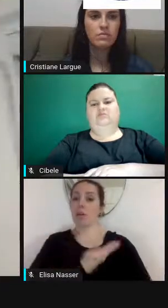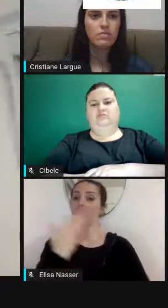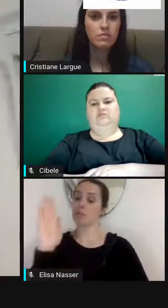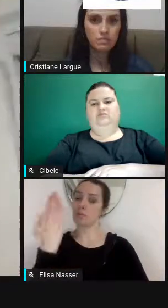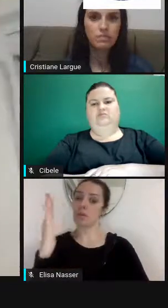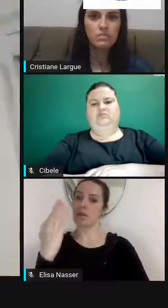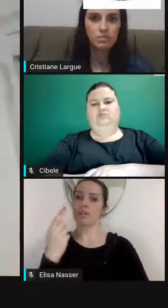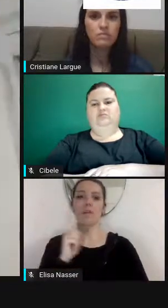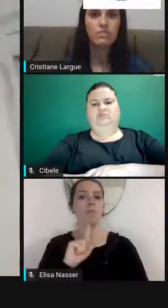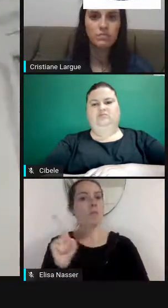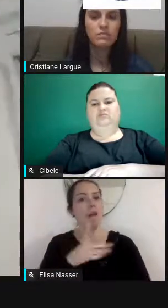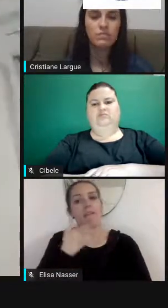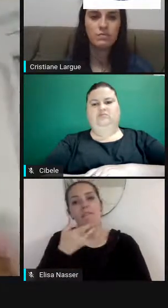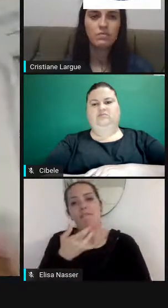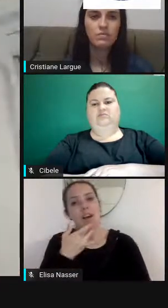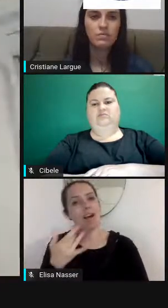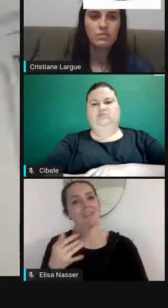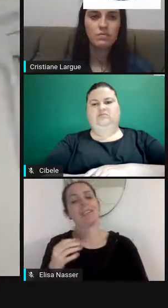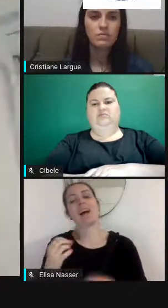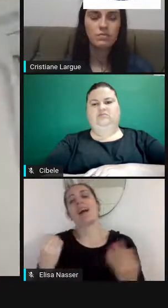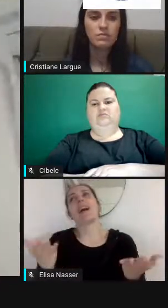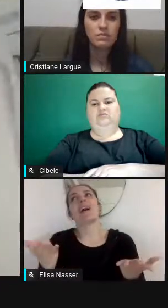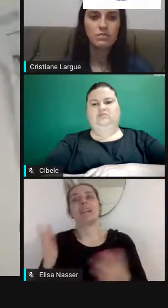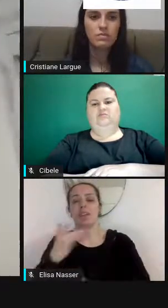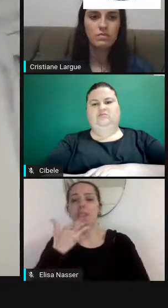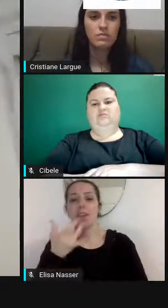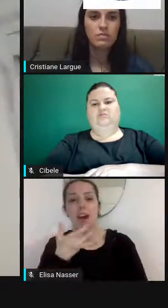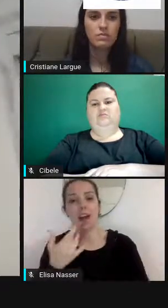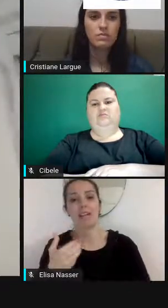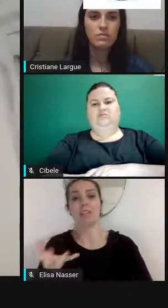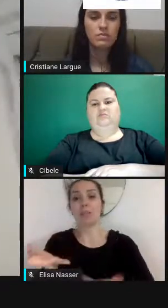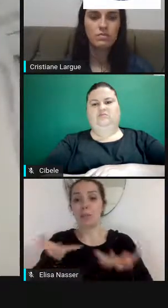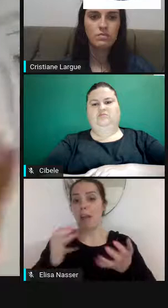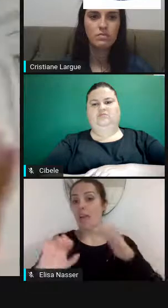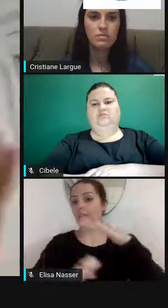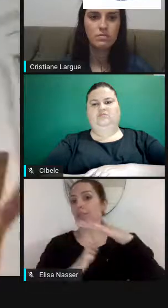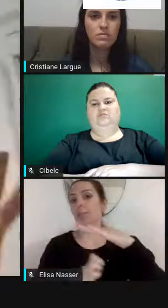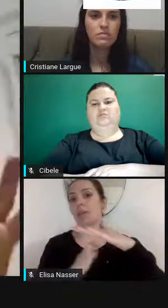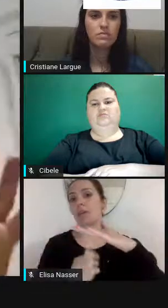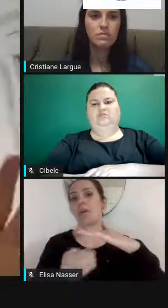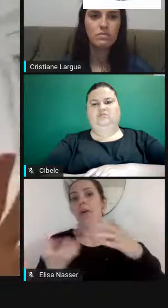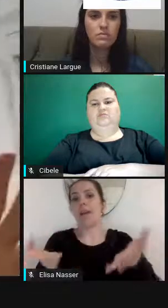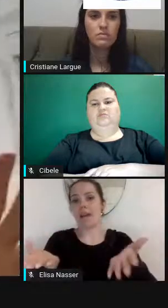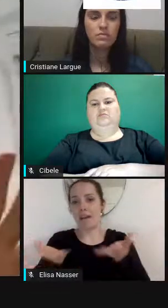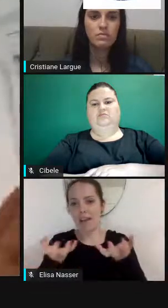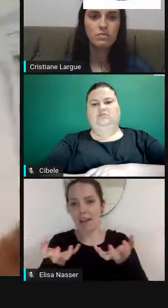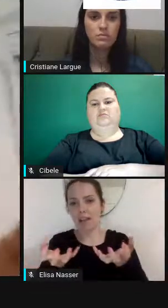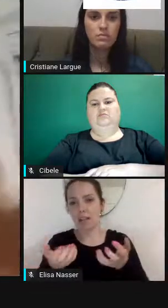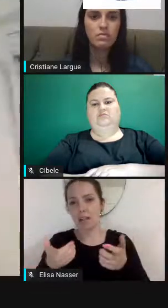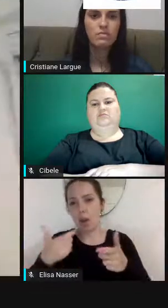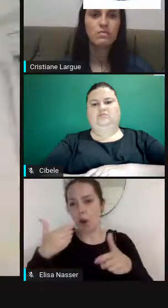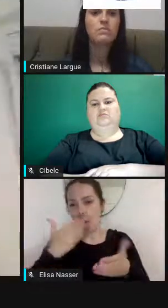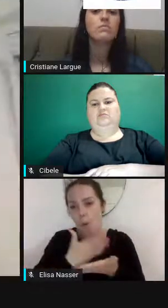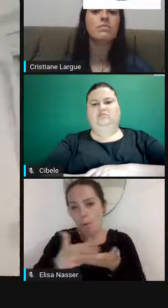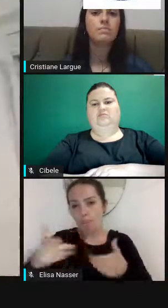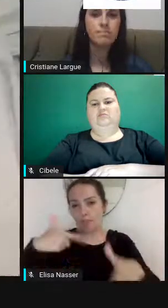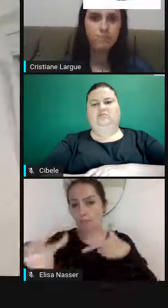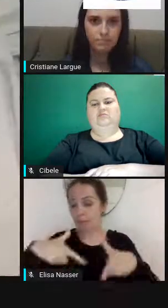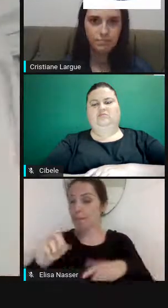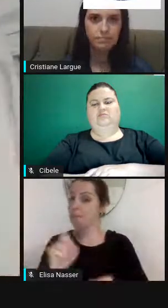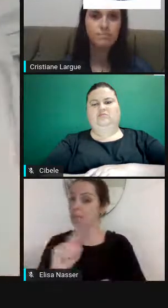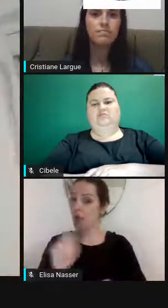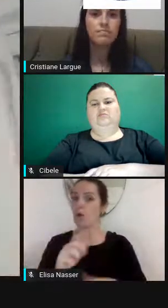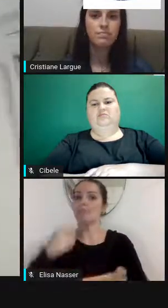barbadinha tá negócio não é ai meu Deus quero empreender quero começar a trabalhar o vou começar é uma barbada não tu tem que se dedicar